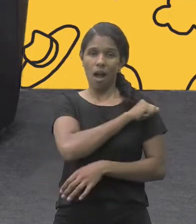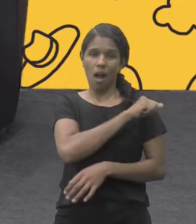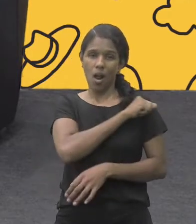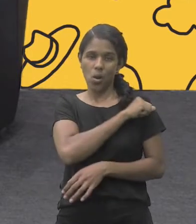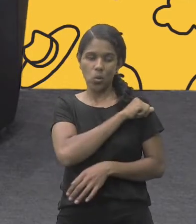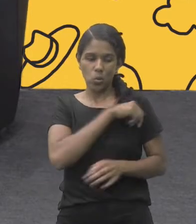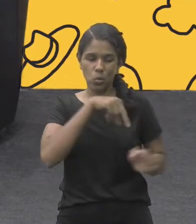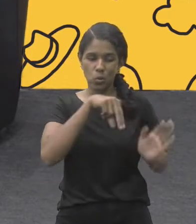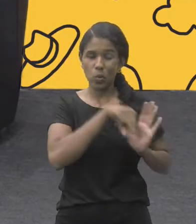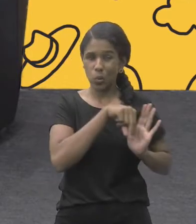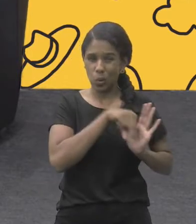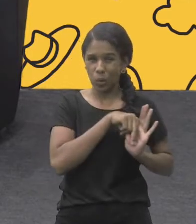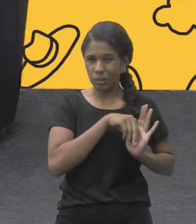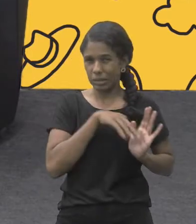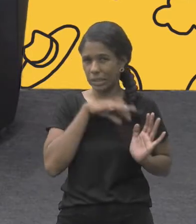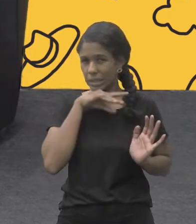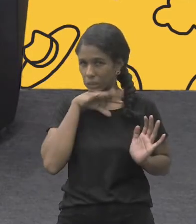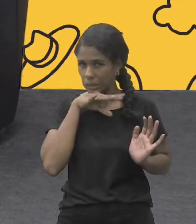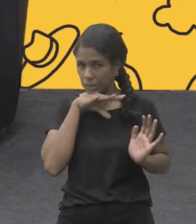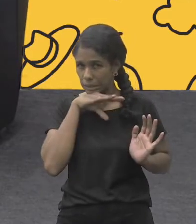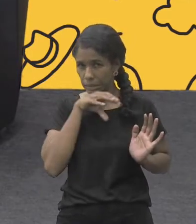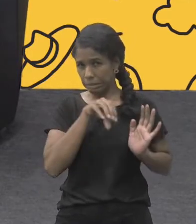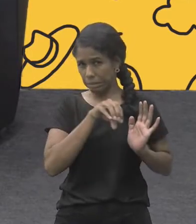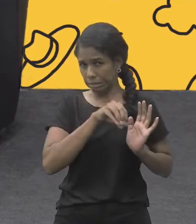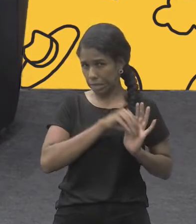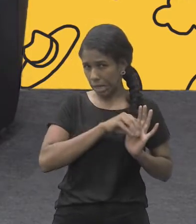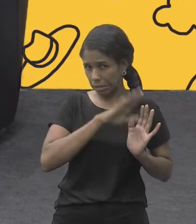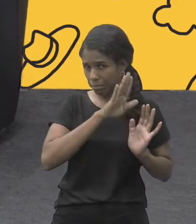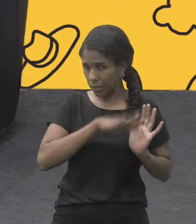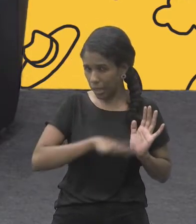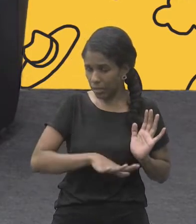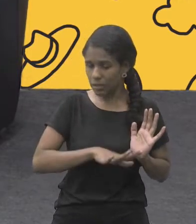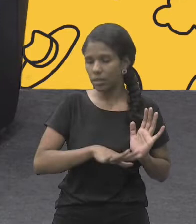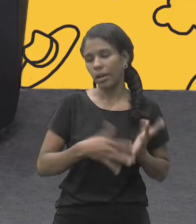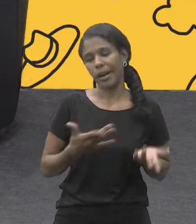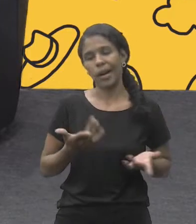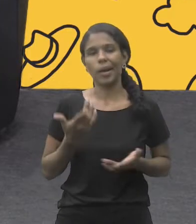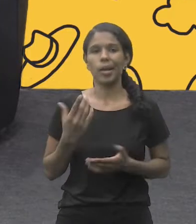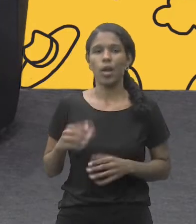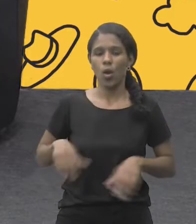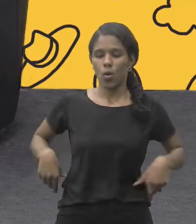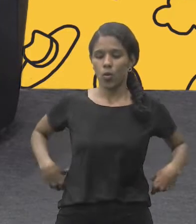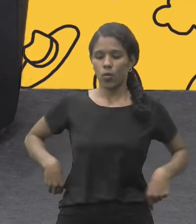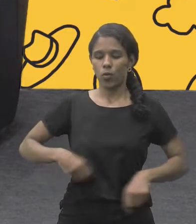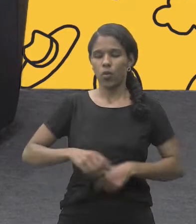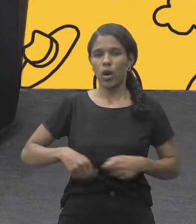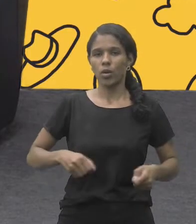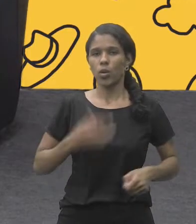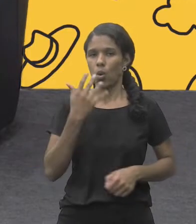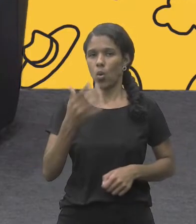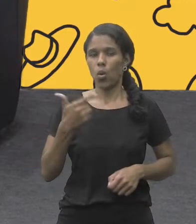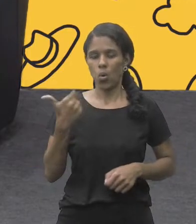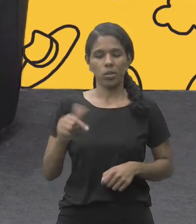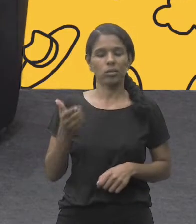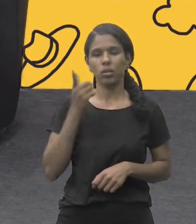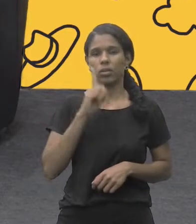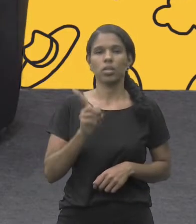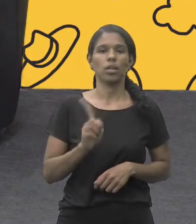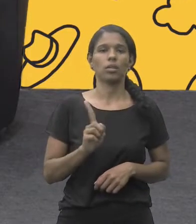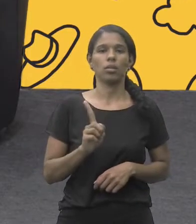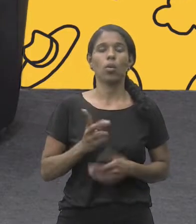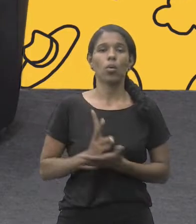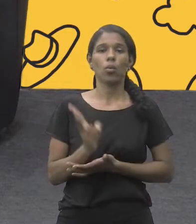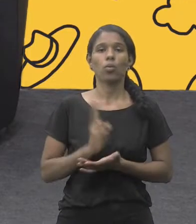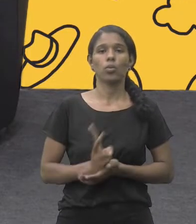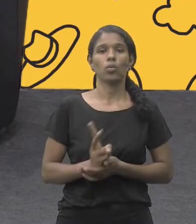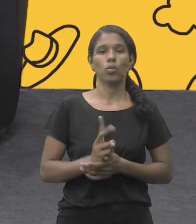Tendo essa pergunta que você fez, né? Isso é uma coisa muito bacana para o jovem, para a criança. Ah,